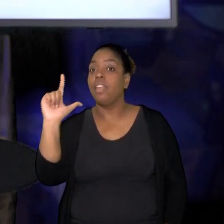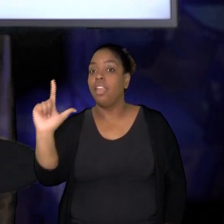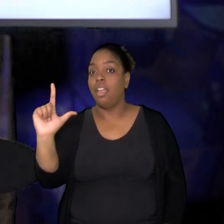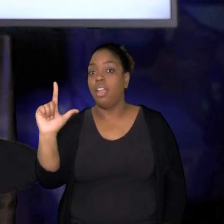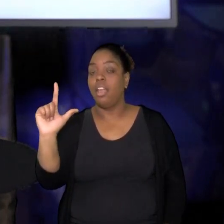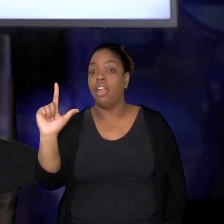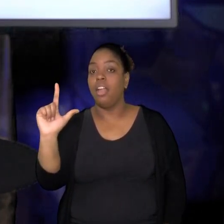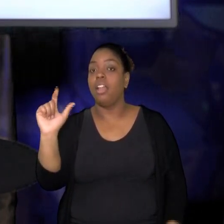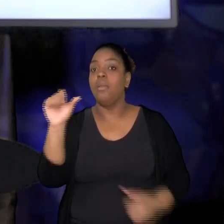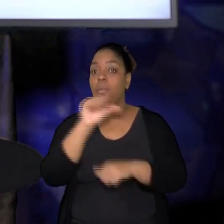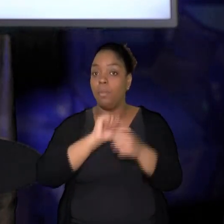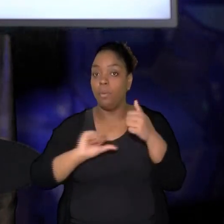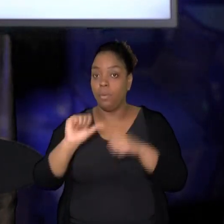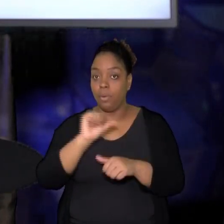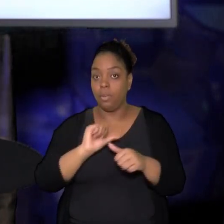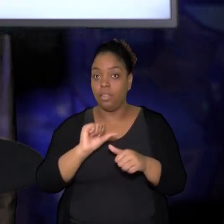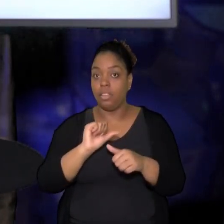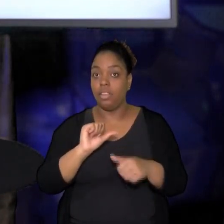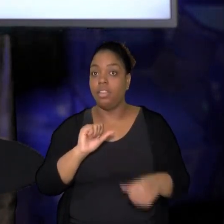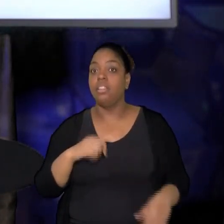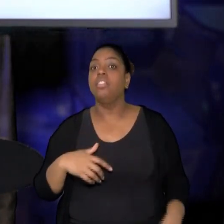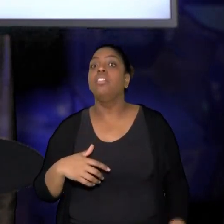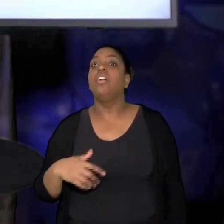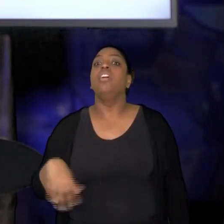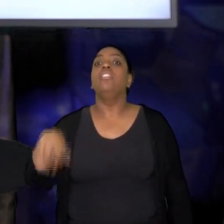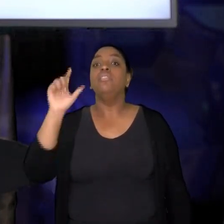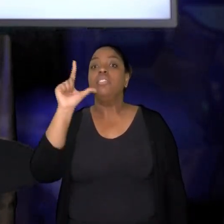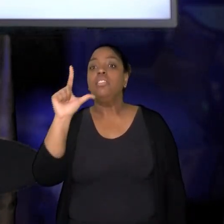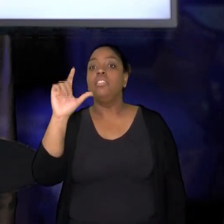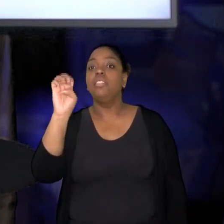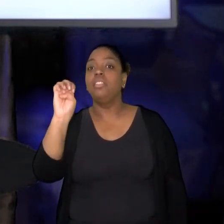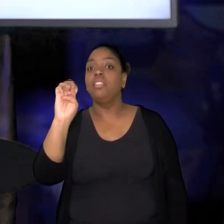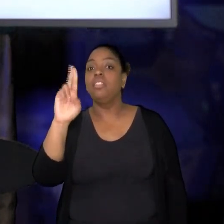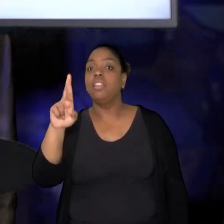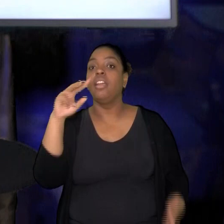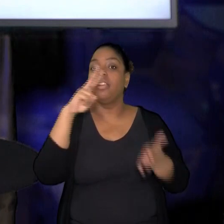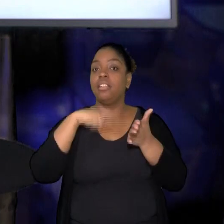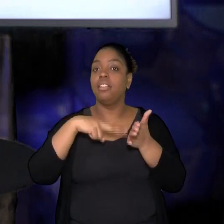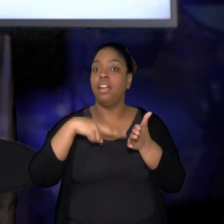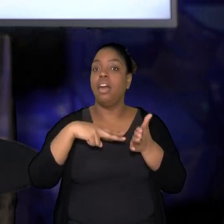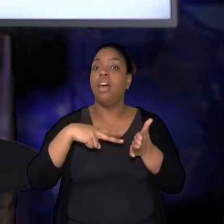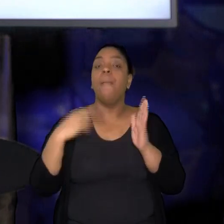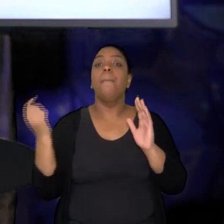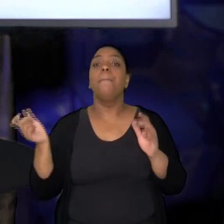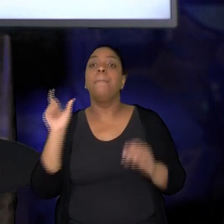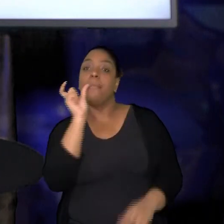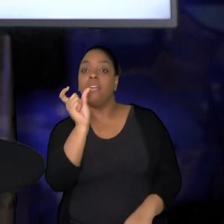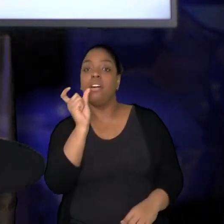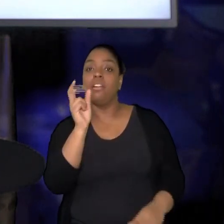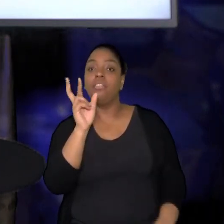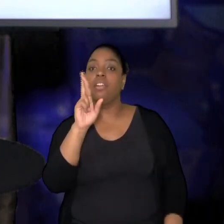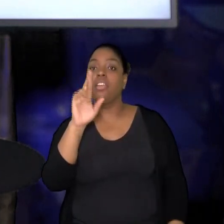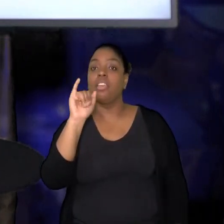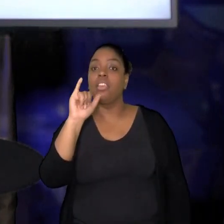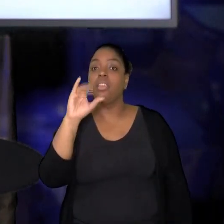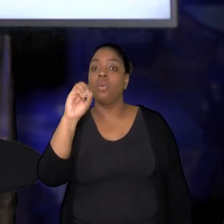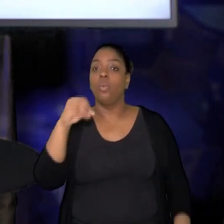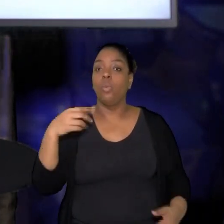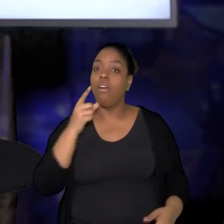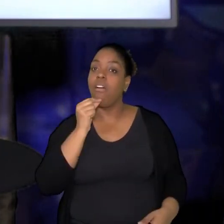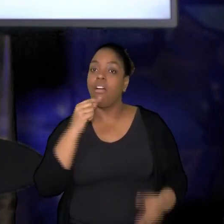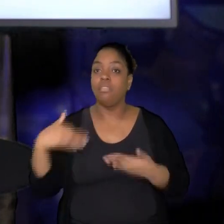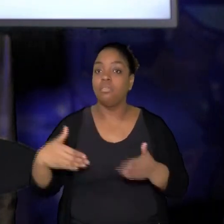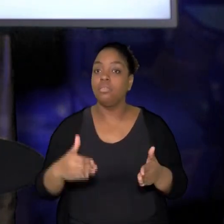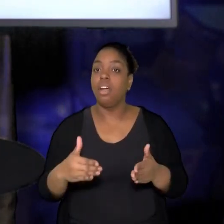teremos a palavra ler. Na palavra rio, se eu trocar o R